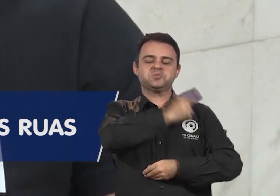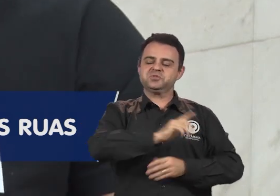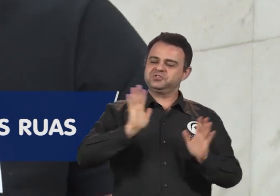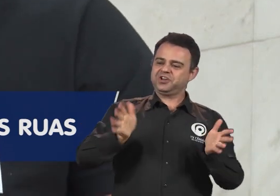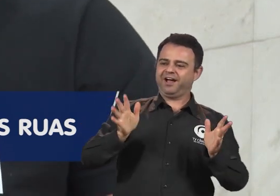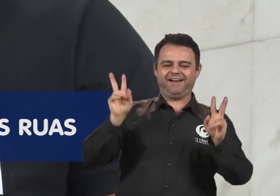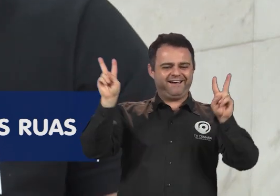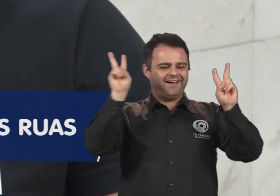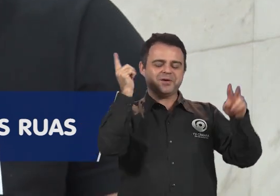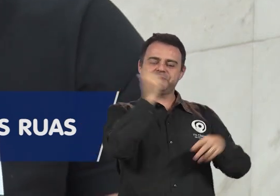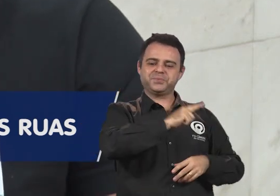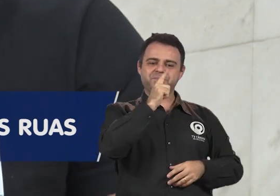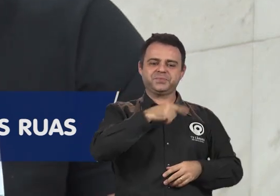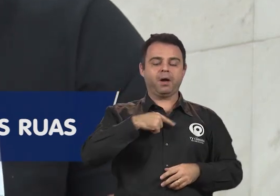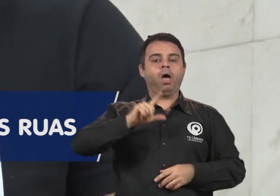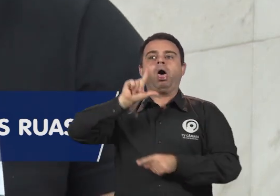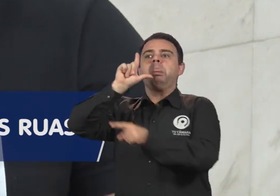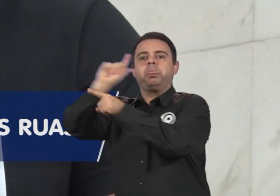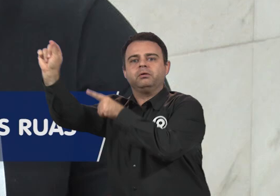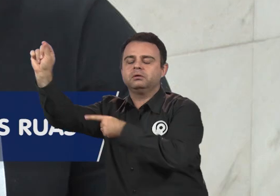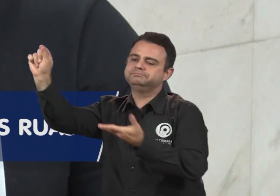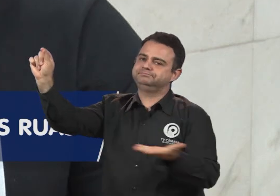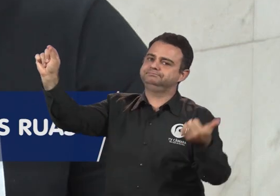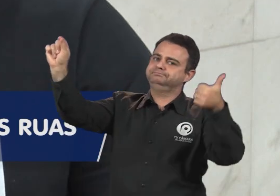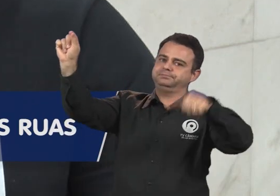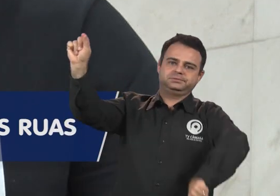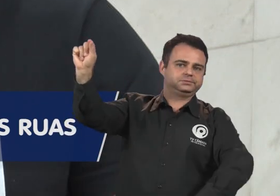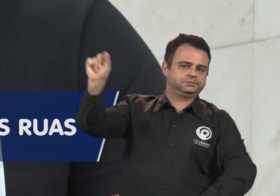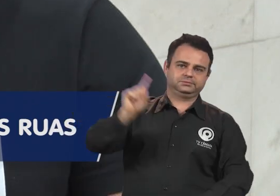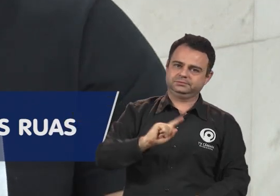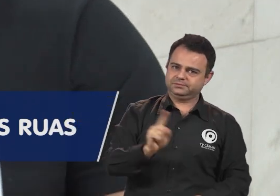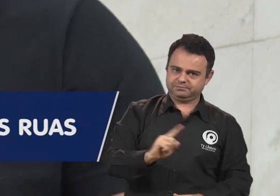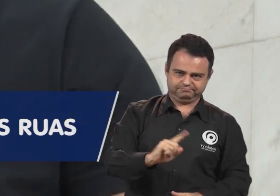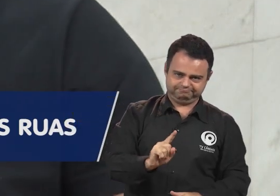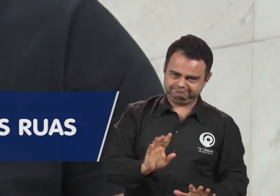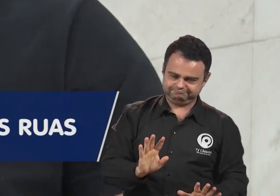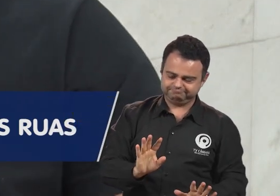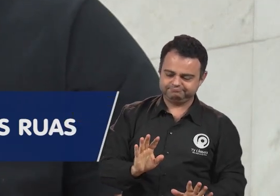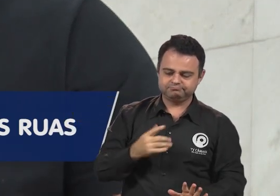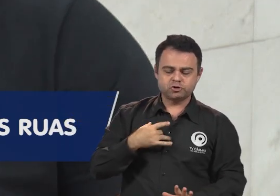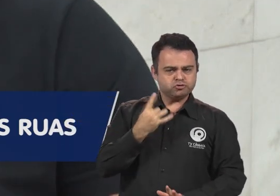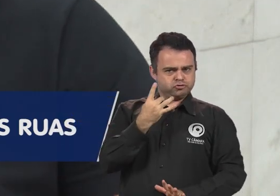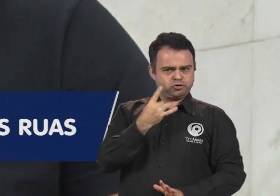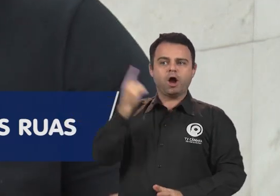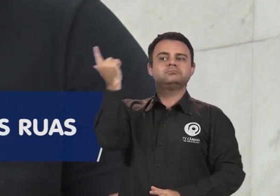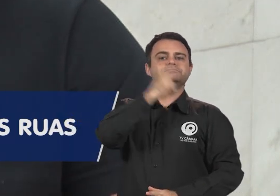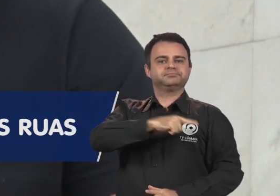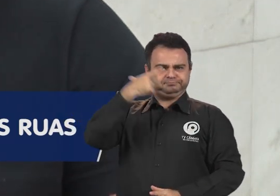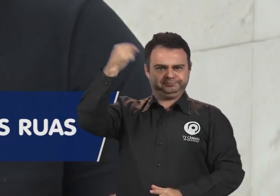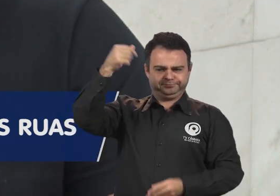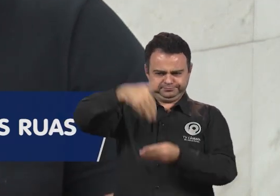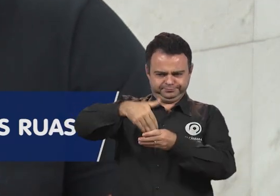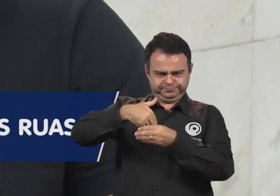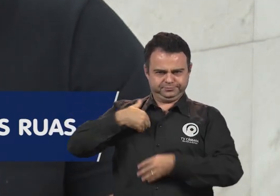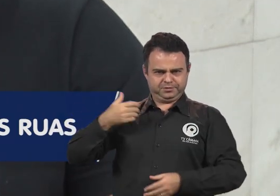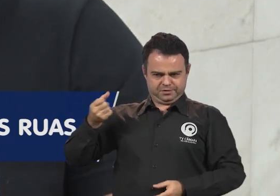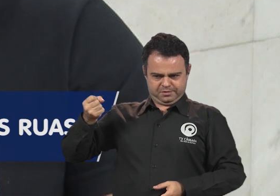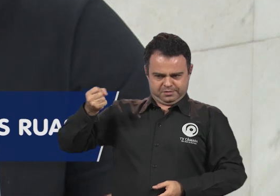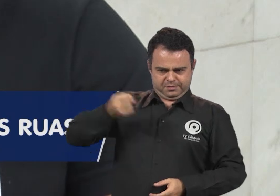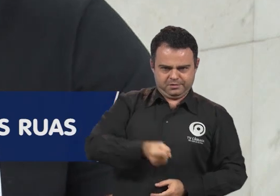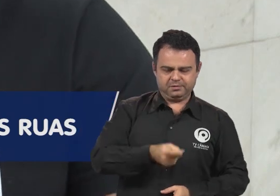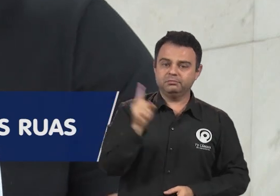eu procuro fazer desde quando nós vencemos as eleições? Eu não venci sozinho, eu não cheguei aqui sozinho. Eu cheguei